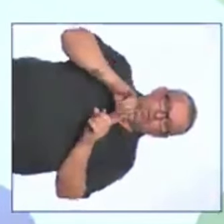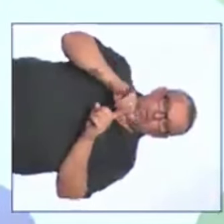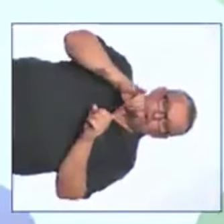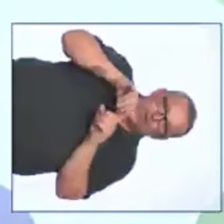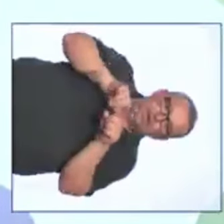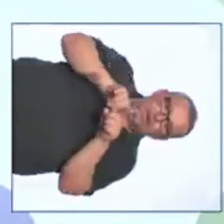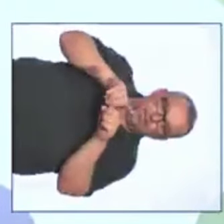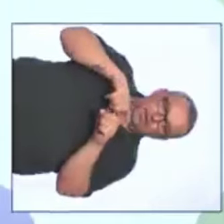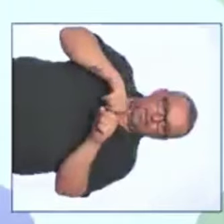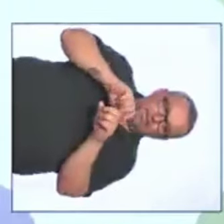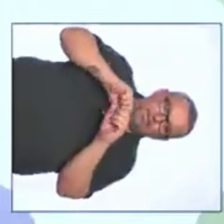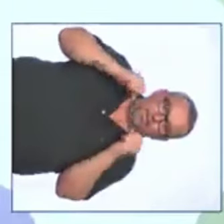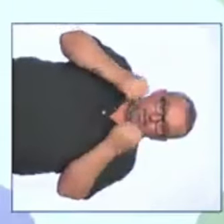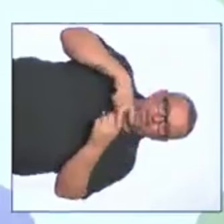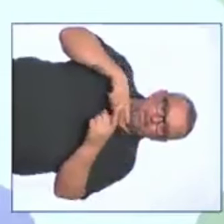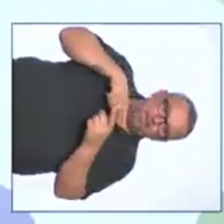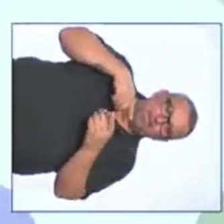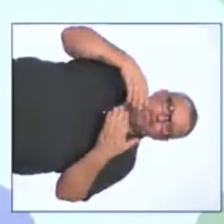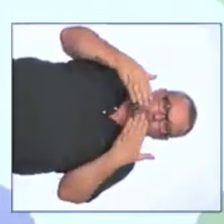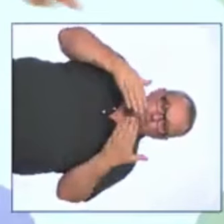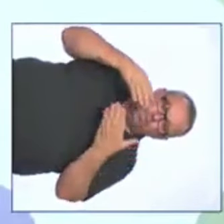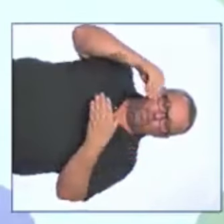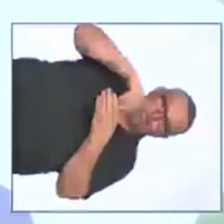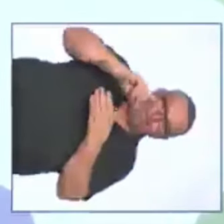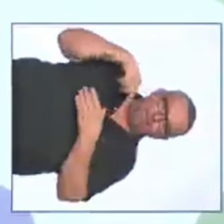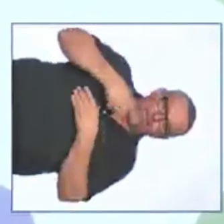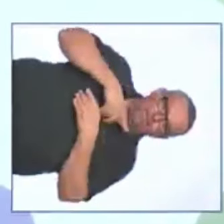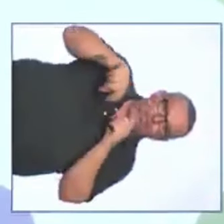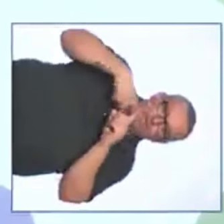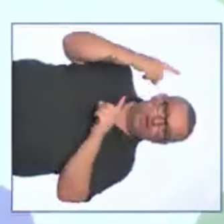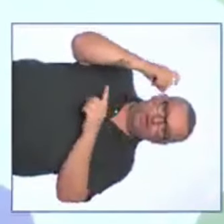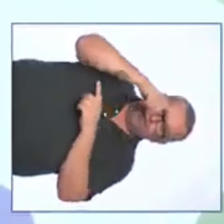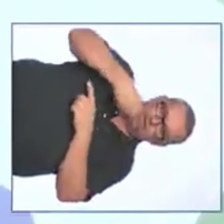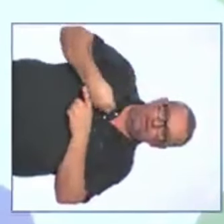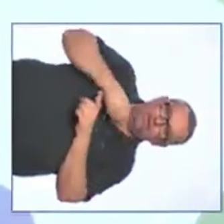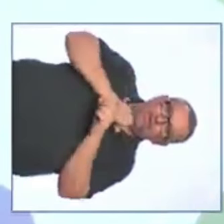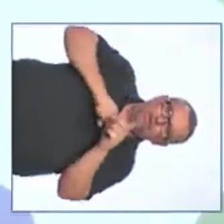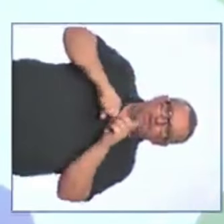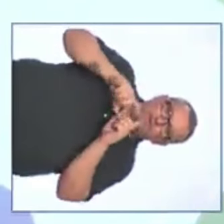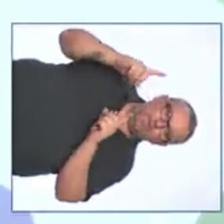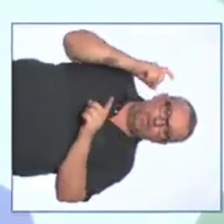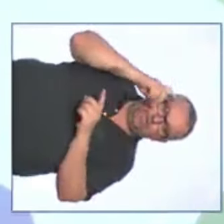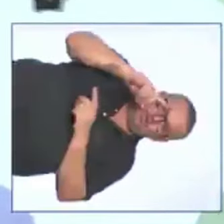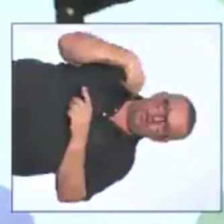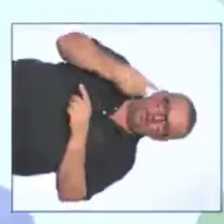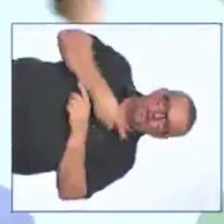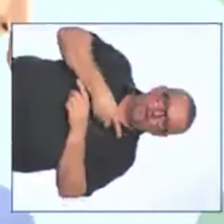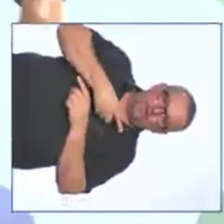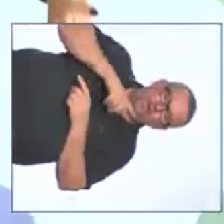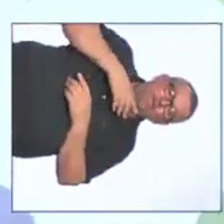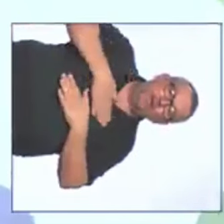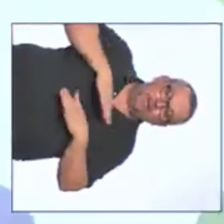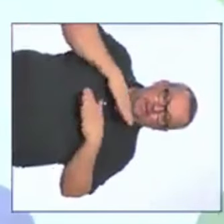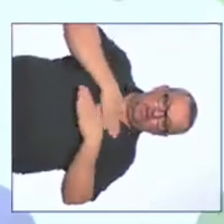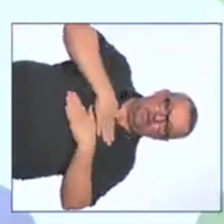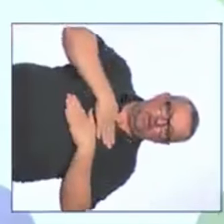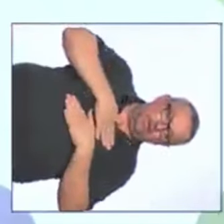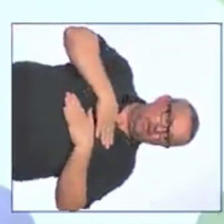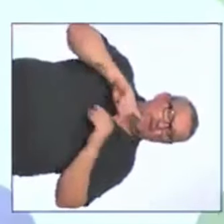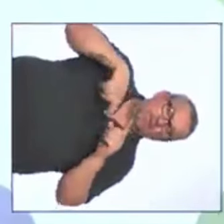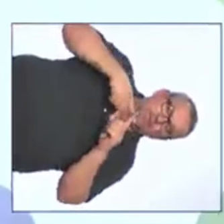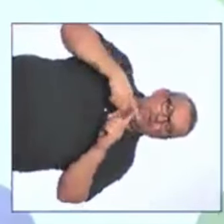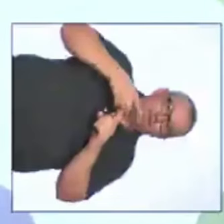também tem um papel psicológico na gente quanto mais difícil é viver numa sociedade mais difícil é pra gente quanto mais tranquilo é viver numa sociedade